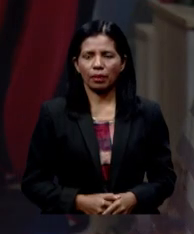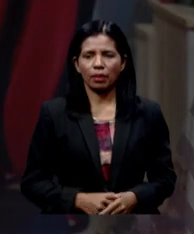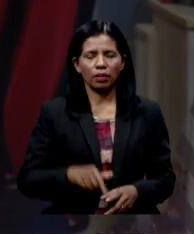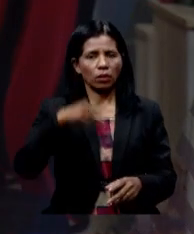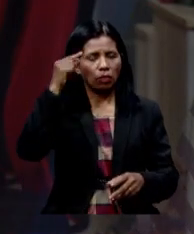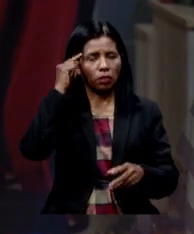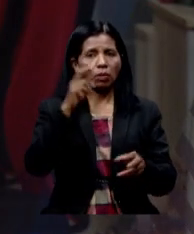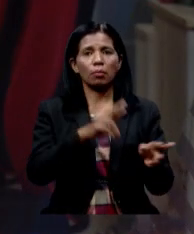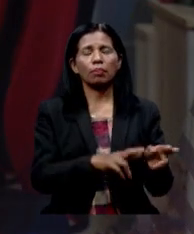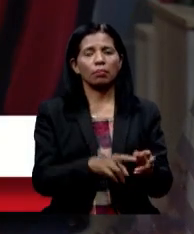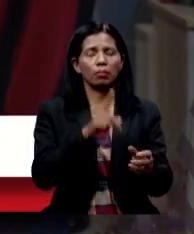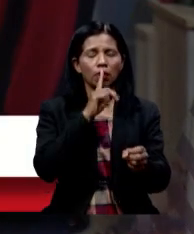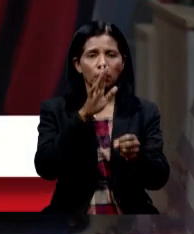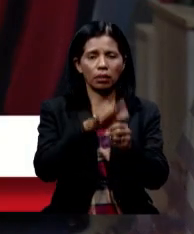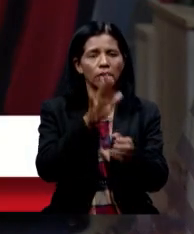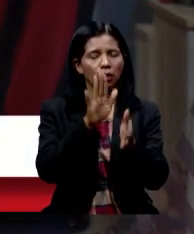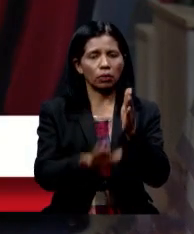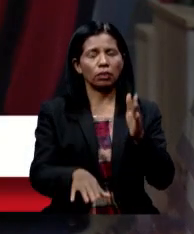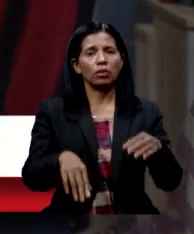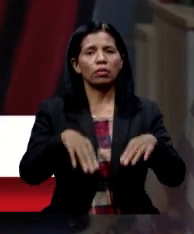governo promete ser atún folin fós.